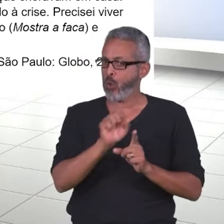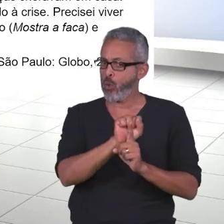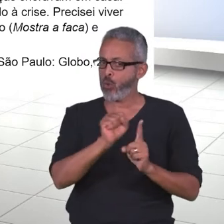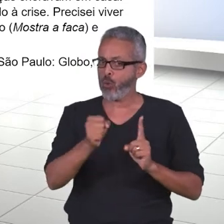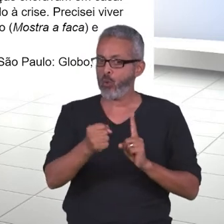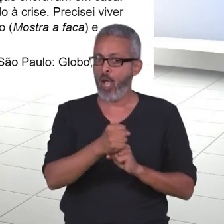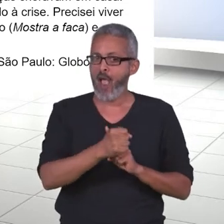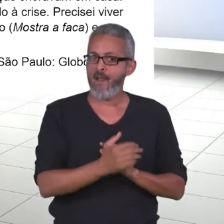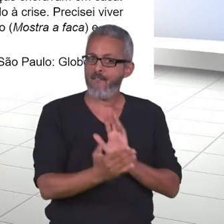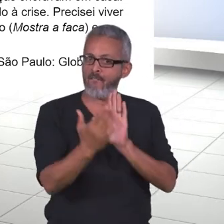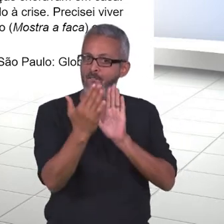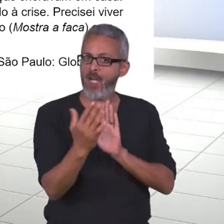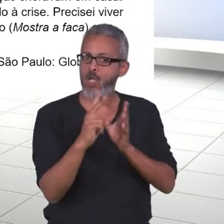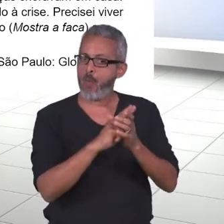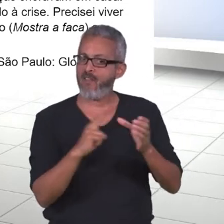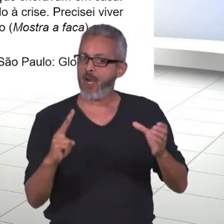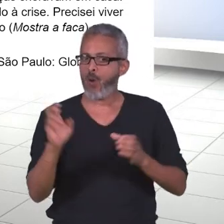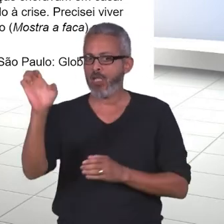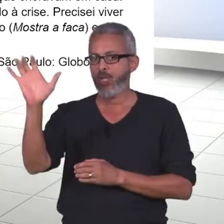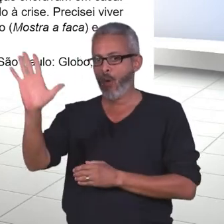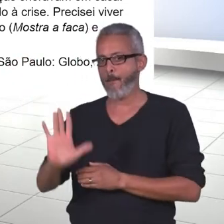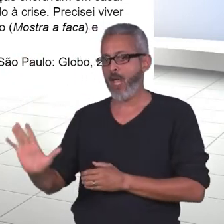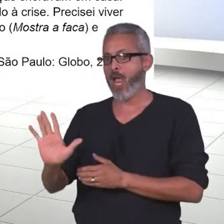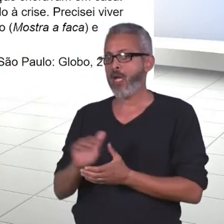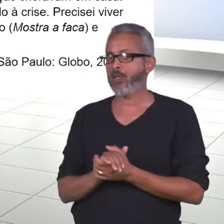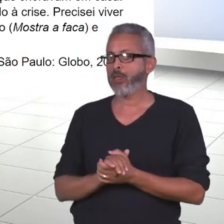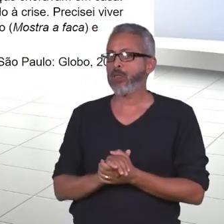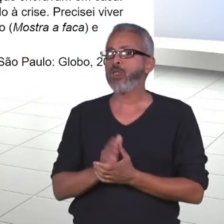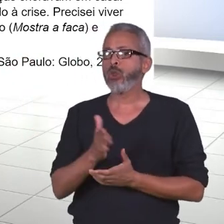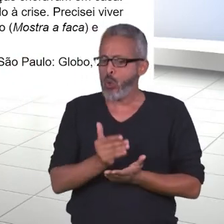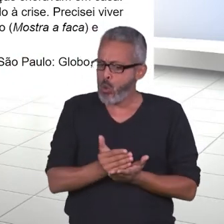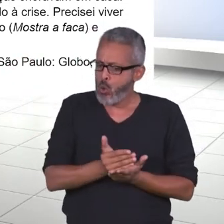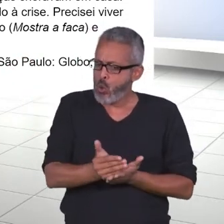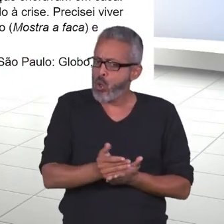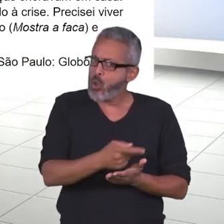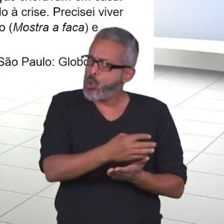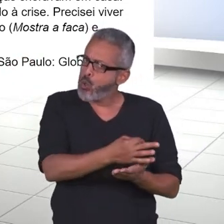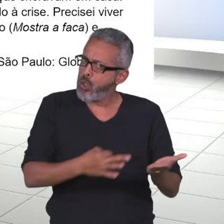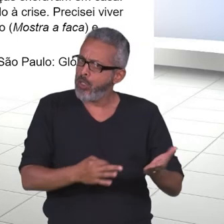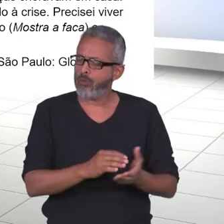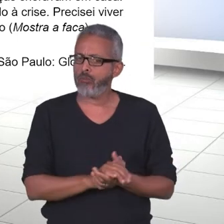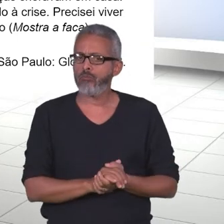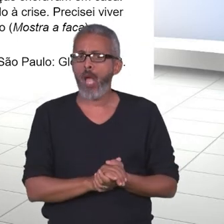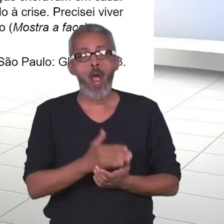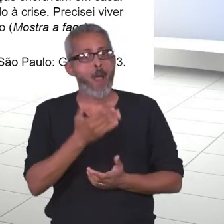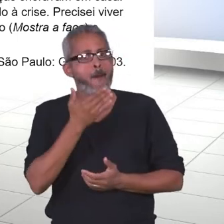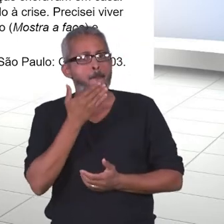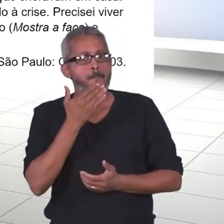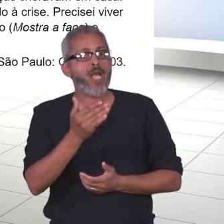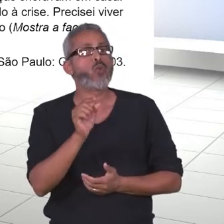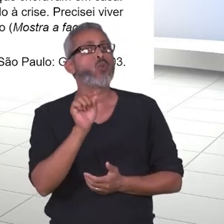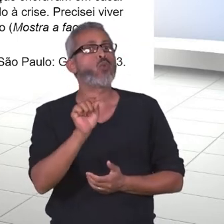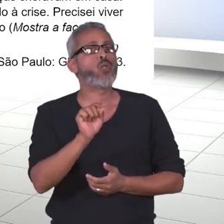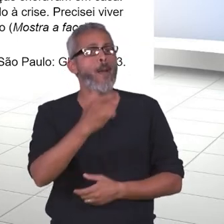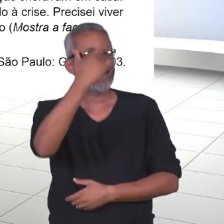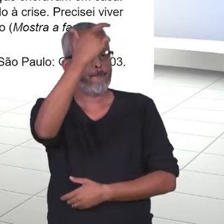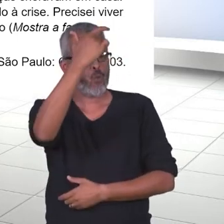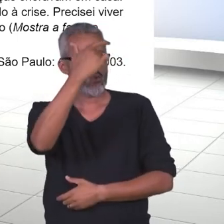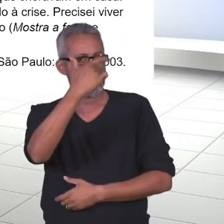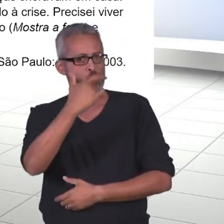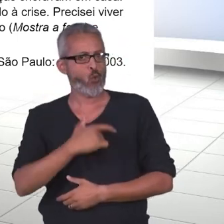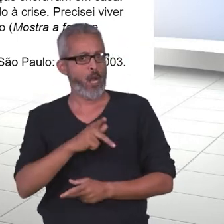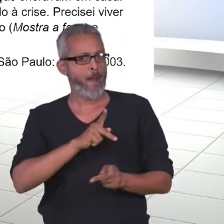As crianças choravam em casa. Tenho 3 filhos. No jornal, também não pagavam,